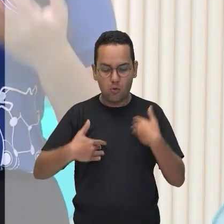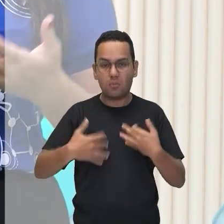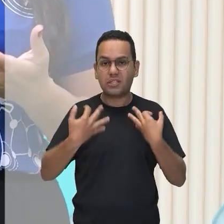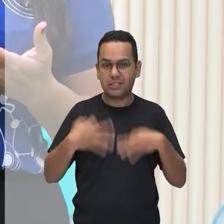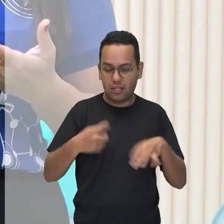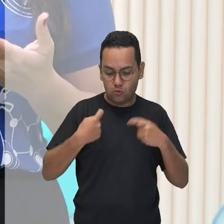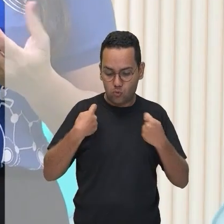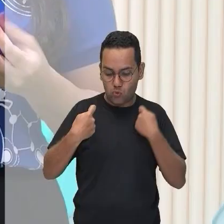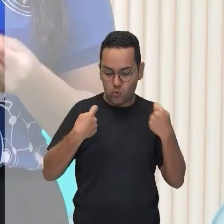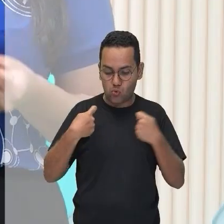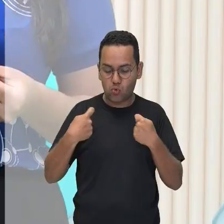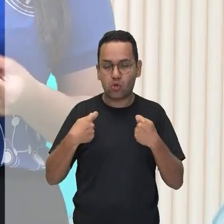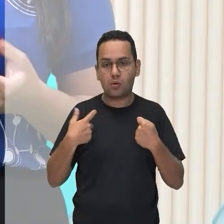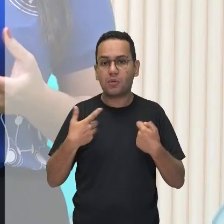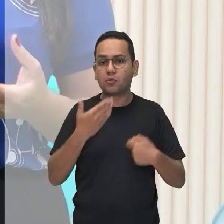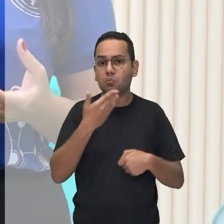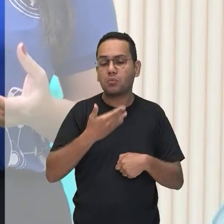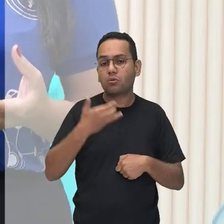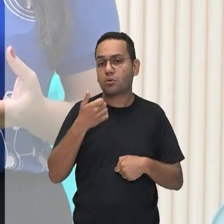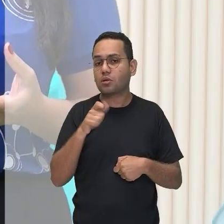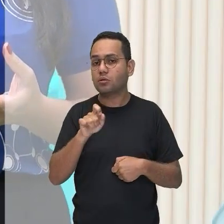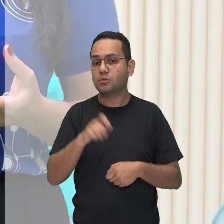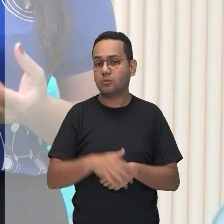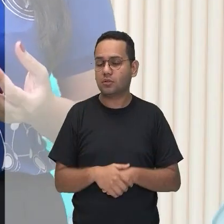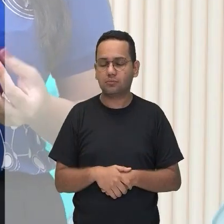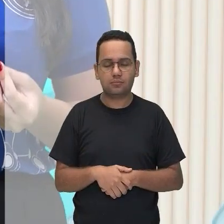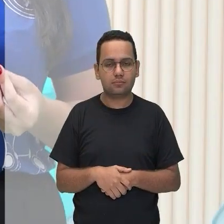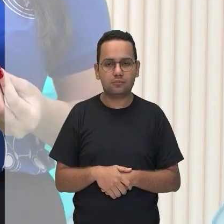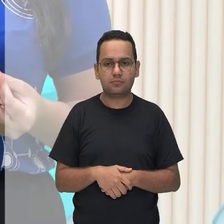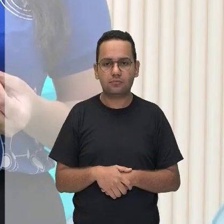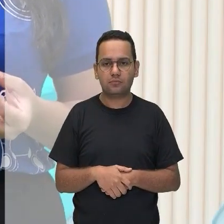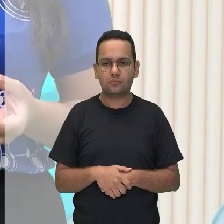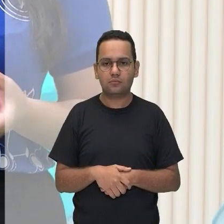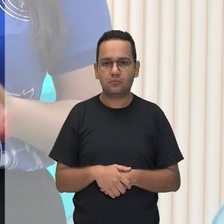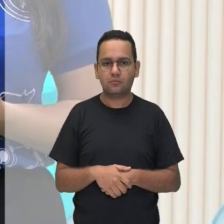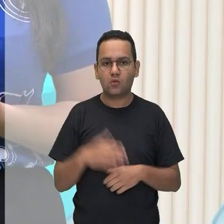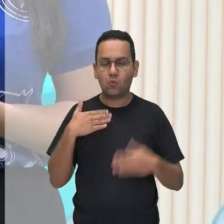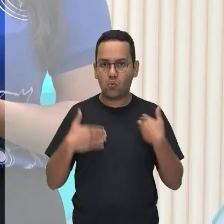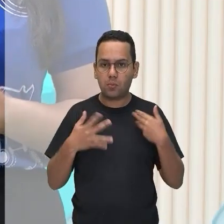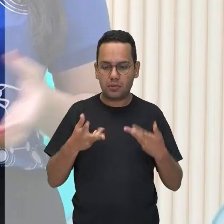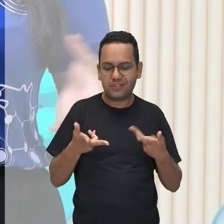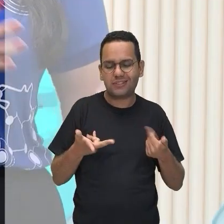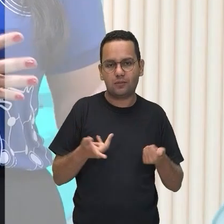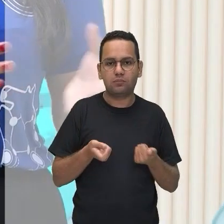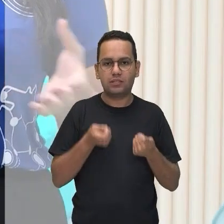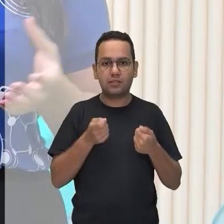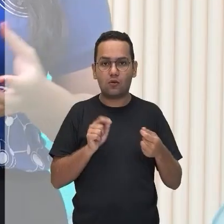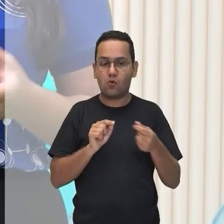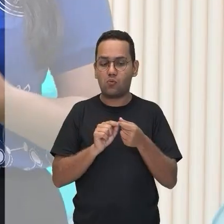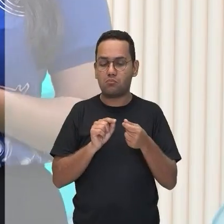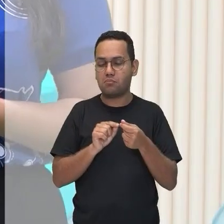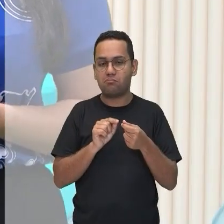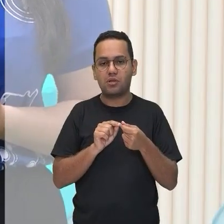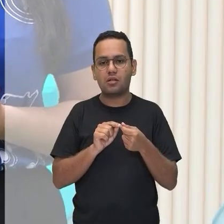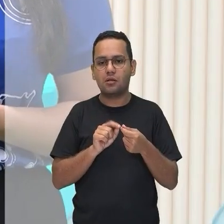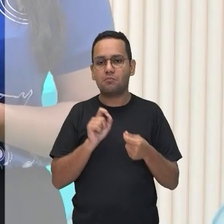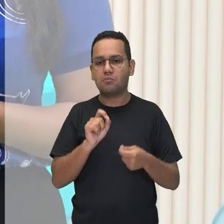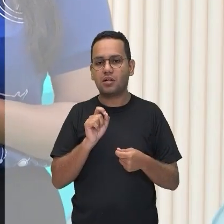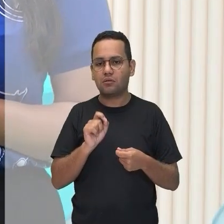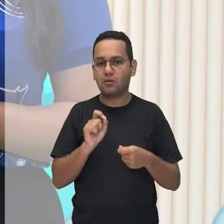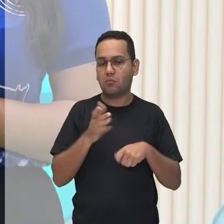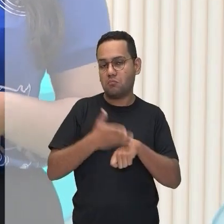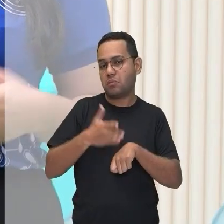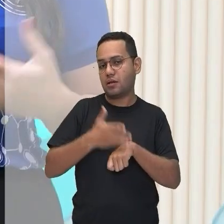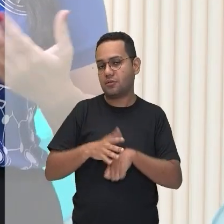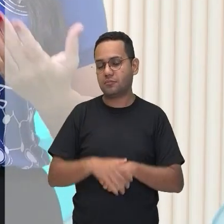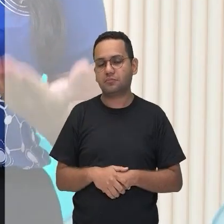procurar melhorar, ou seja, melhorando o seu condicionamento físico, essas habilidades corporais e usando essas atividades como